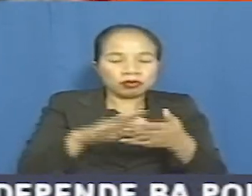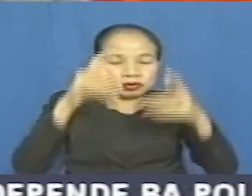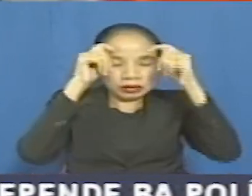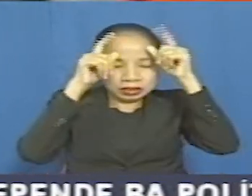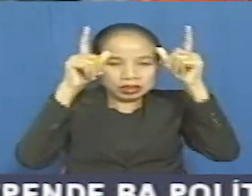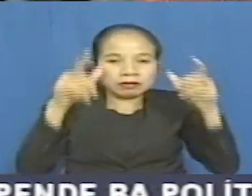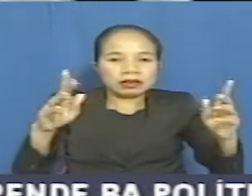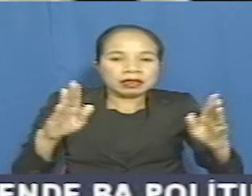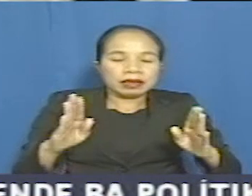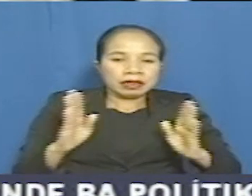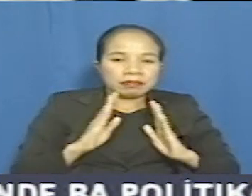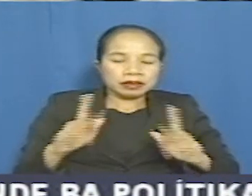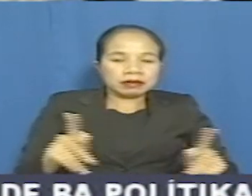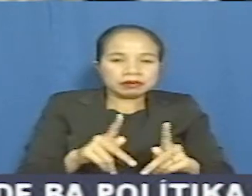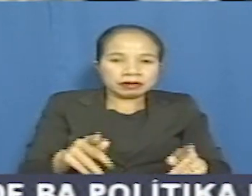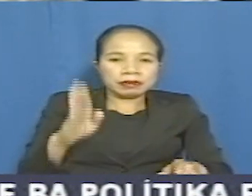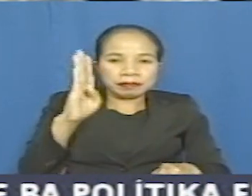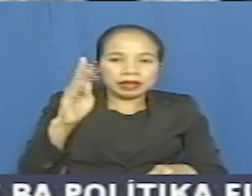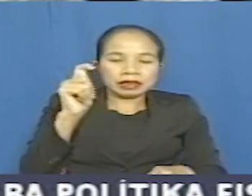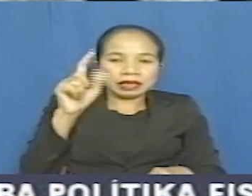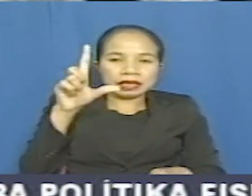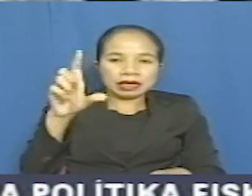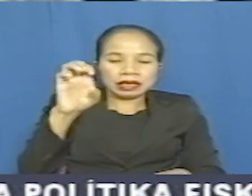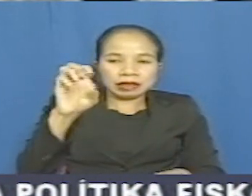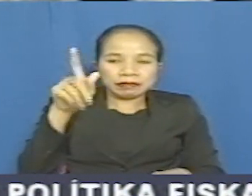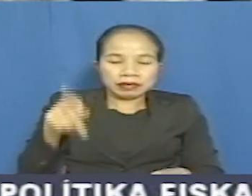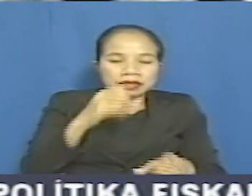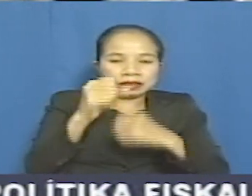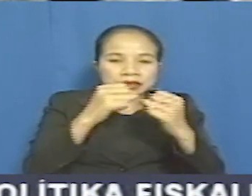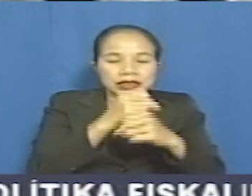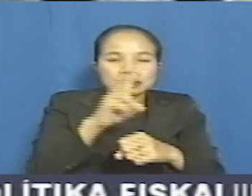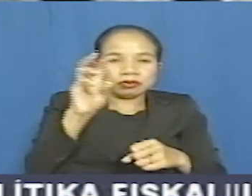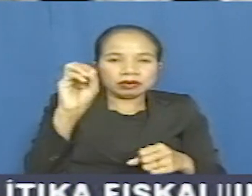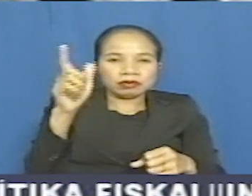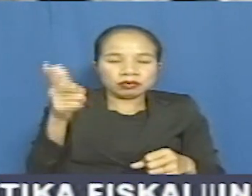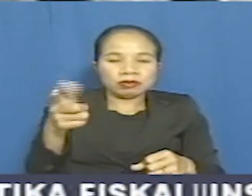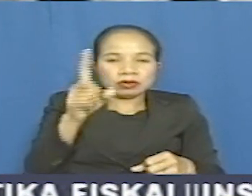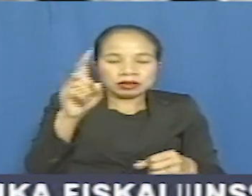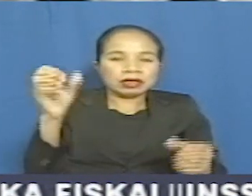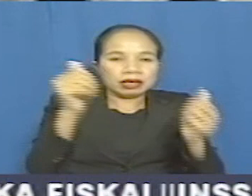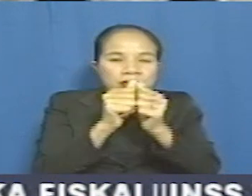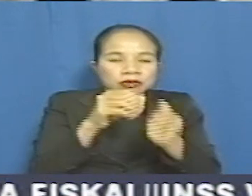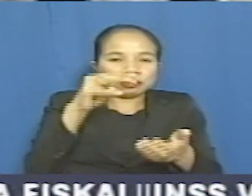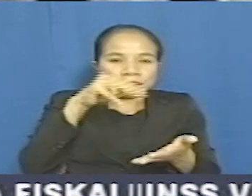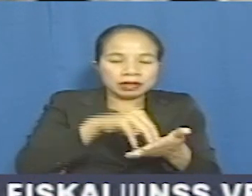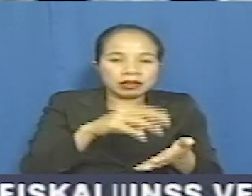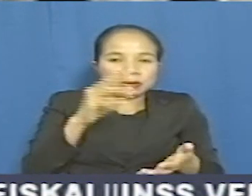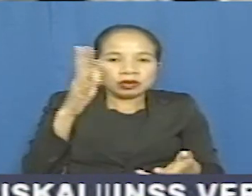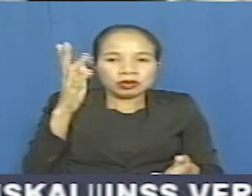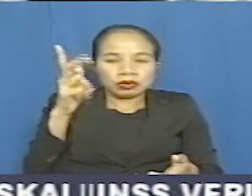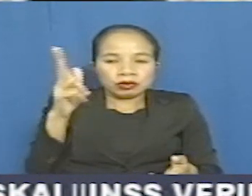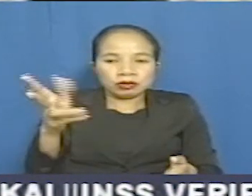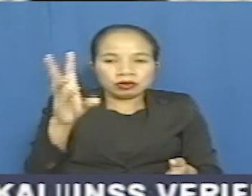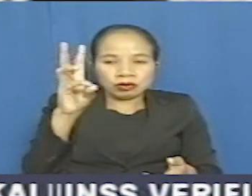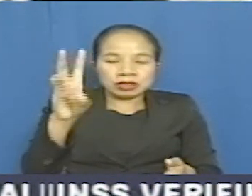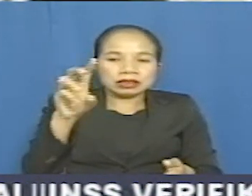Timor-Leste, empresa pública BTLP, tinham rio um rua ronulo reisingida, hamuto milhão tolo nulo reisingem, ponto